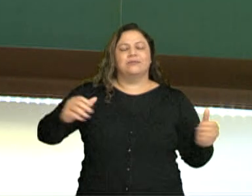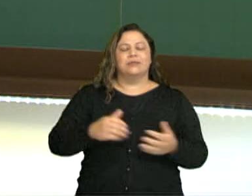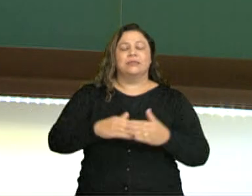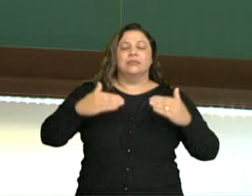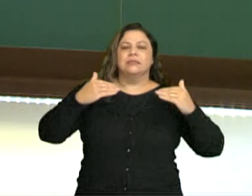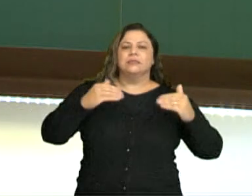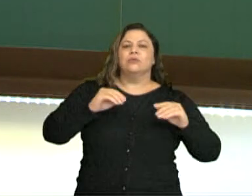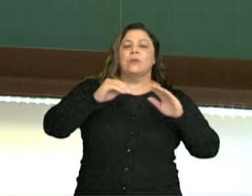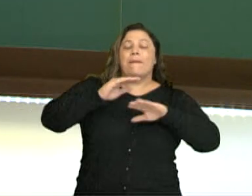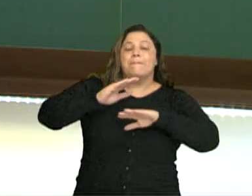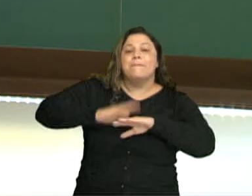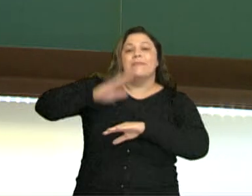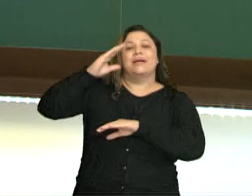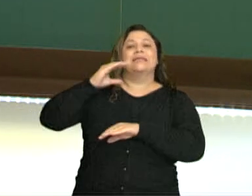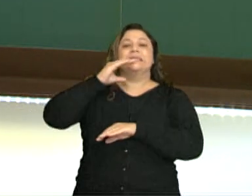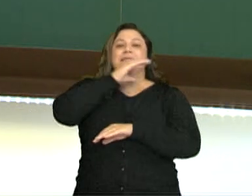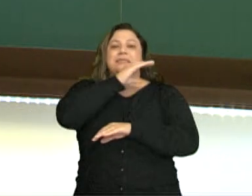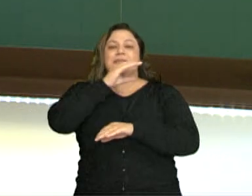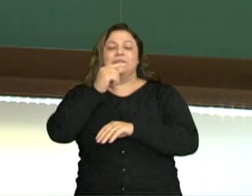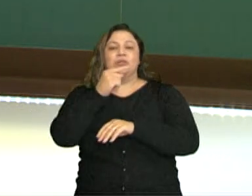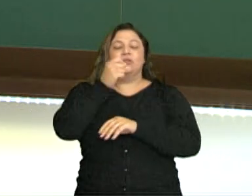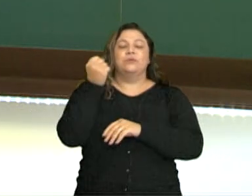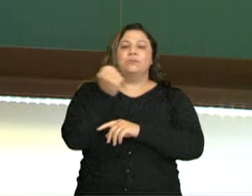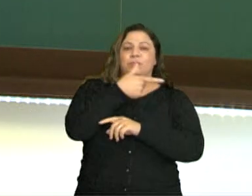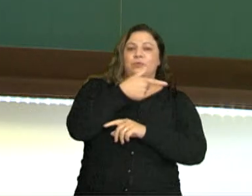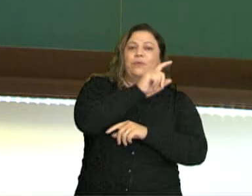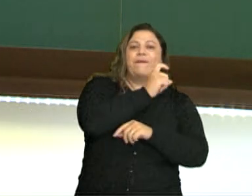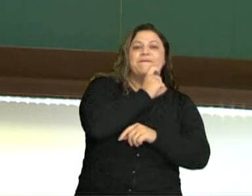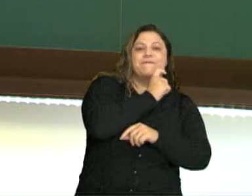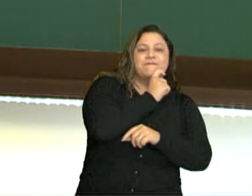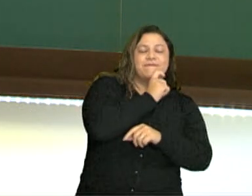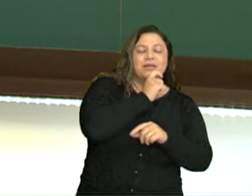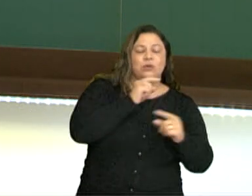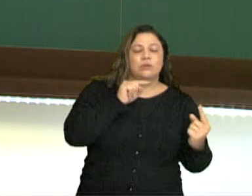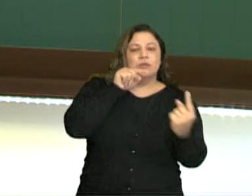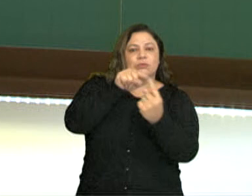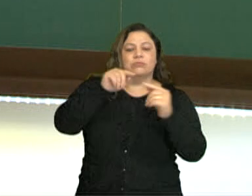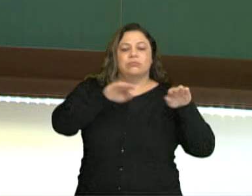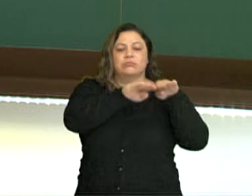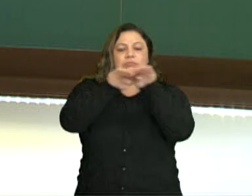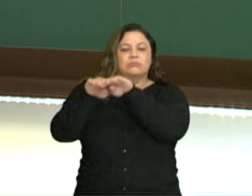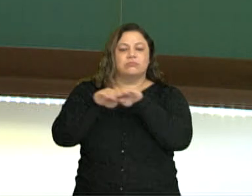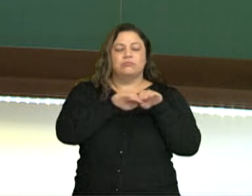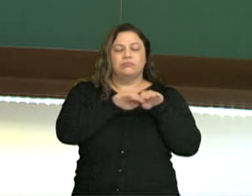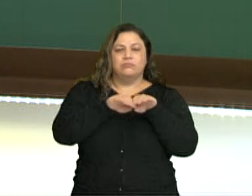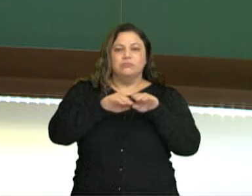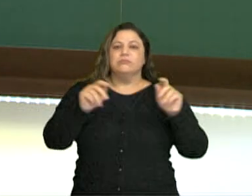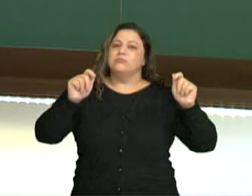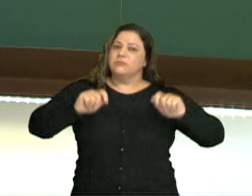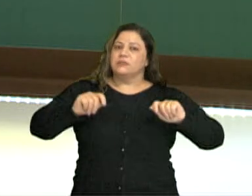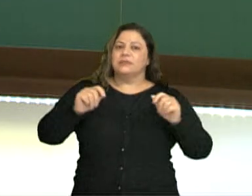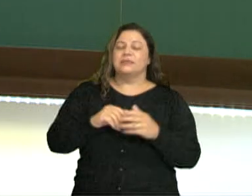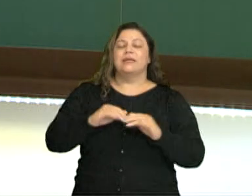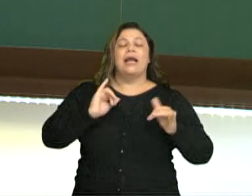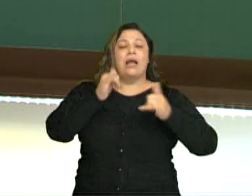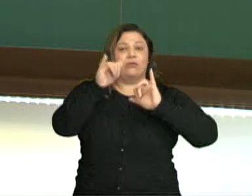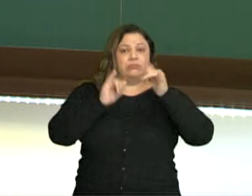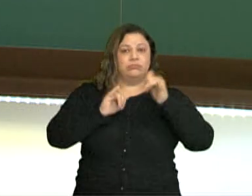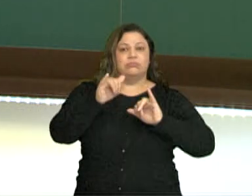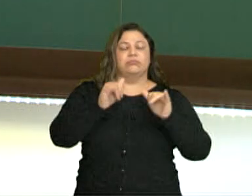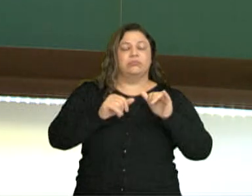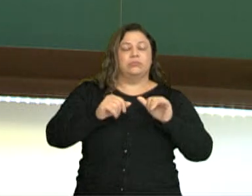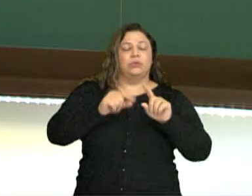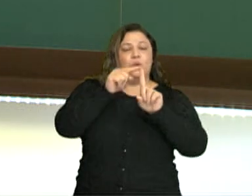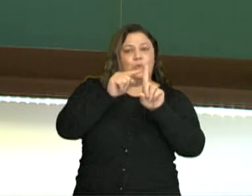está mais quente para o corpo que está mais frio até atingir o equilíbrio térmico. O calor é um tipo de energia, certo?